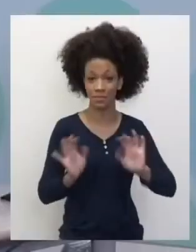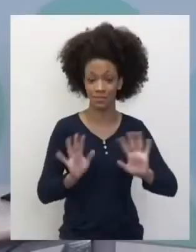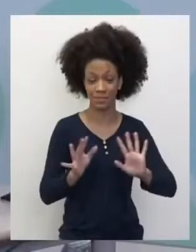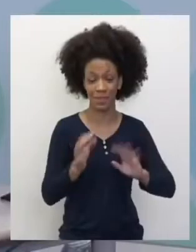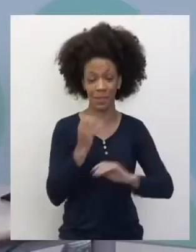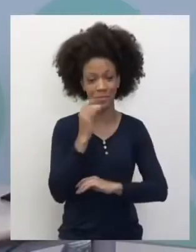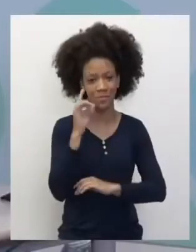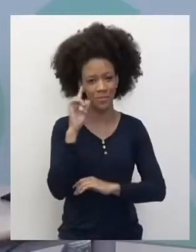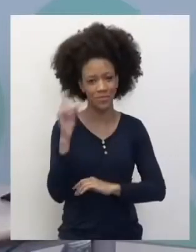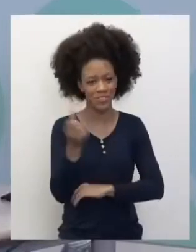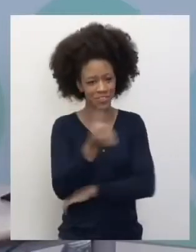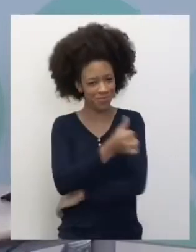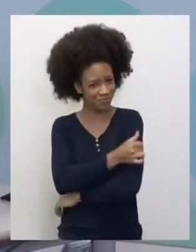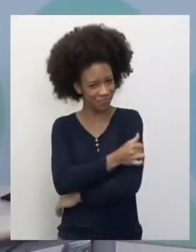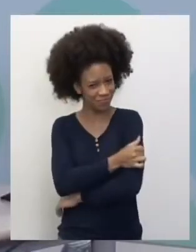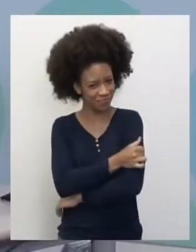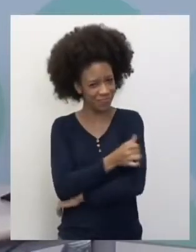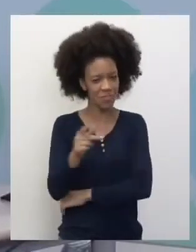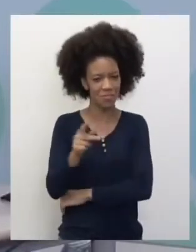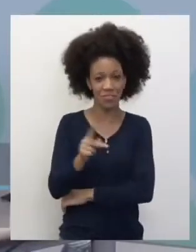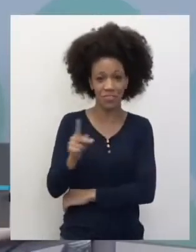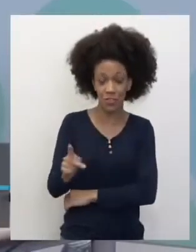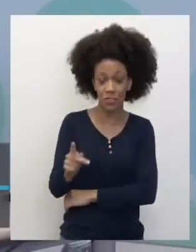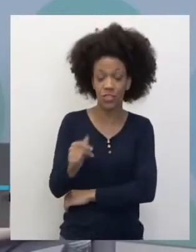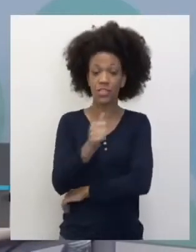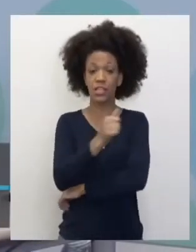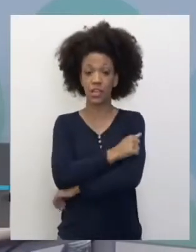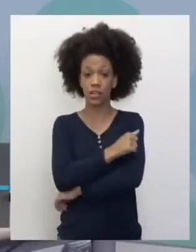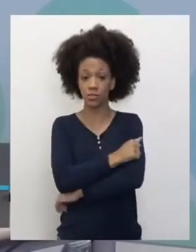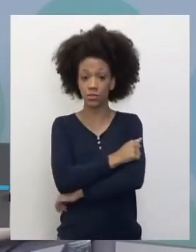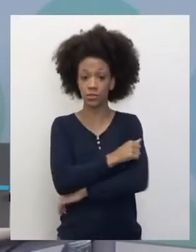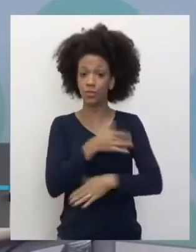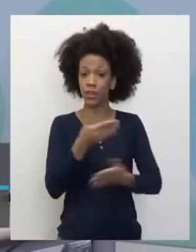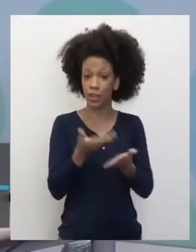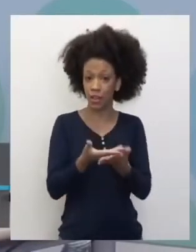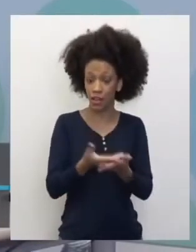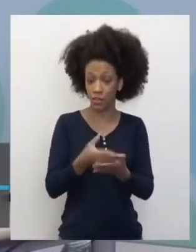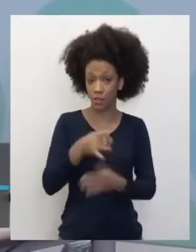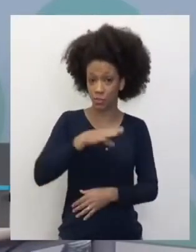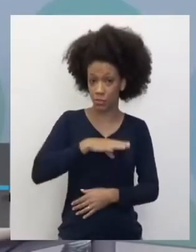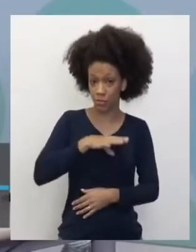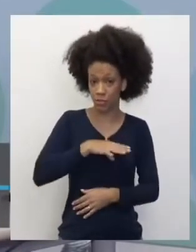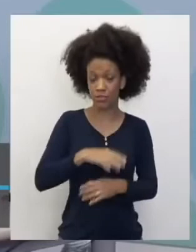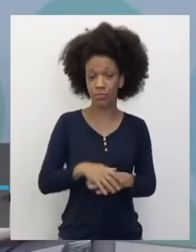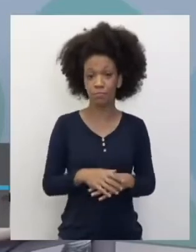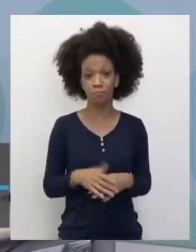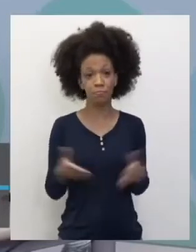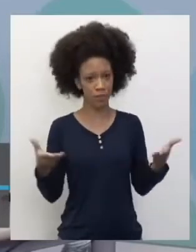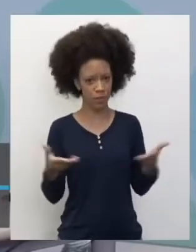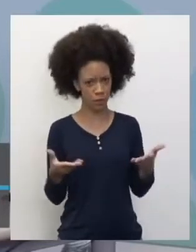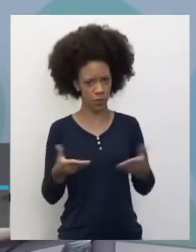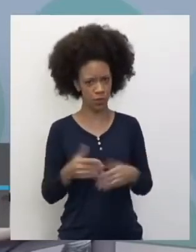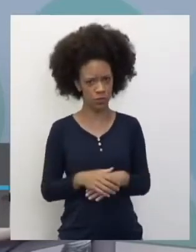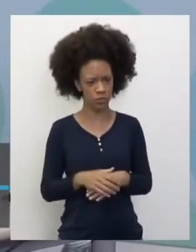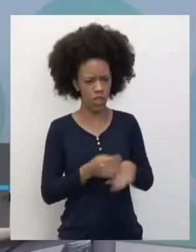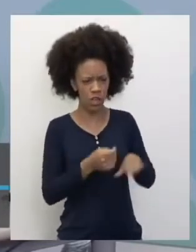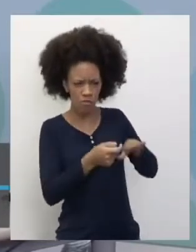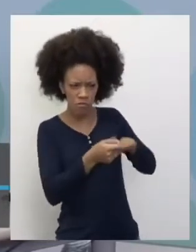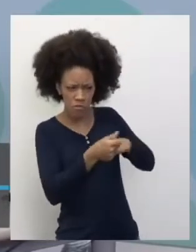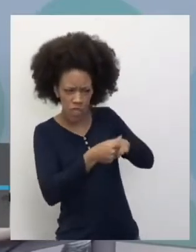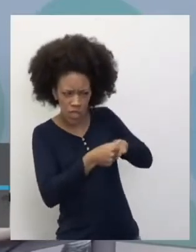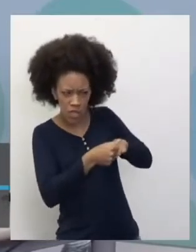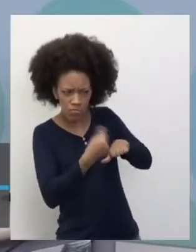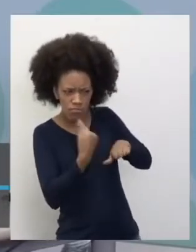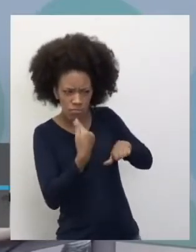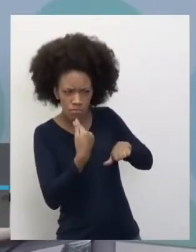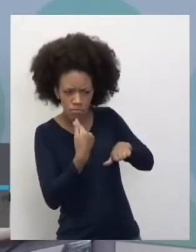Bom dia, sexto ano, professores, alunos. Mais uma aula de língua portuguesa e hoje, se é fake, não